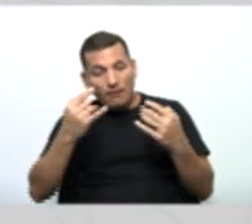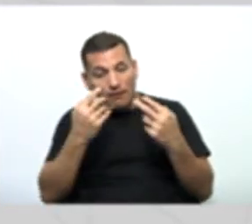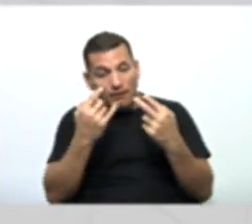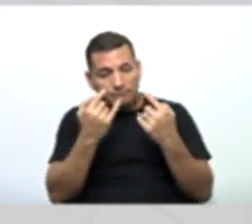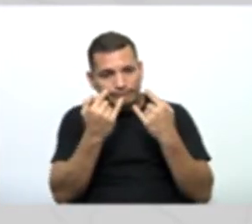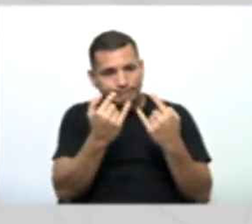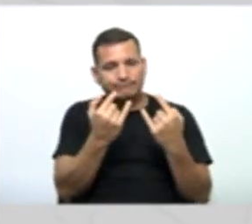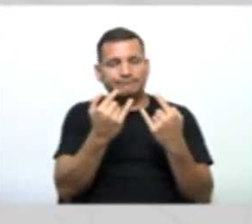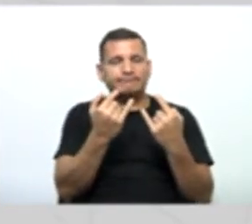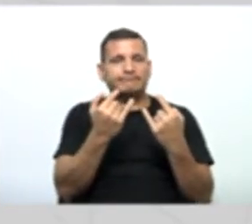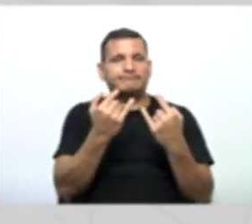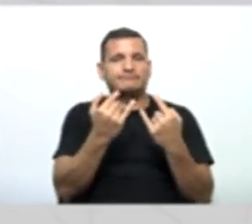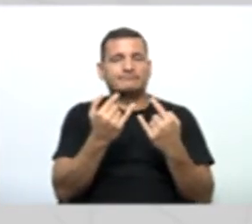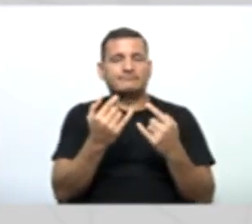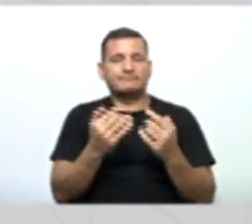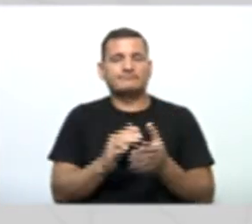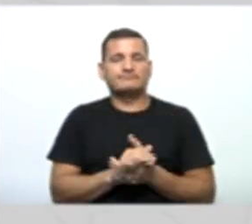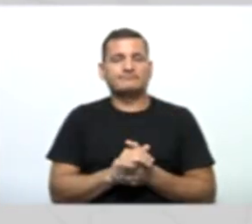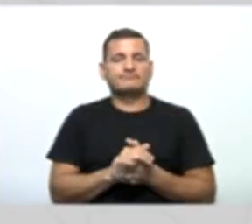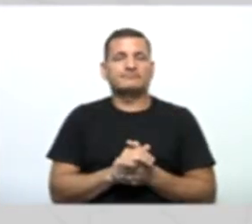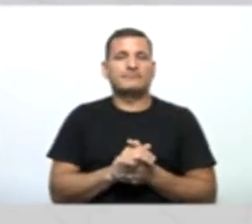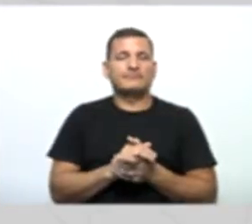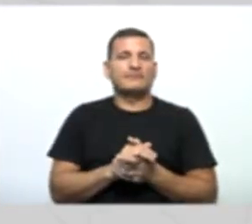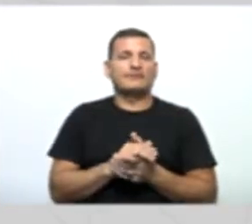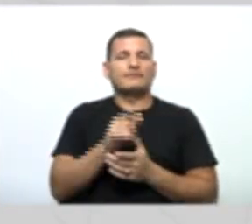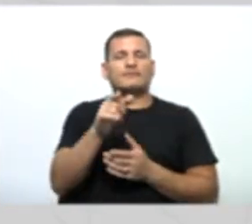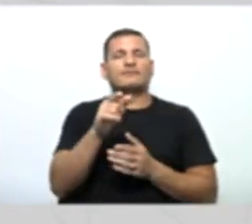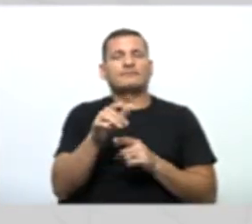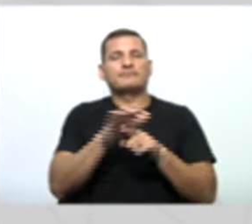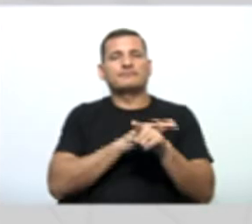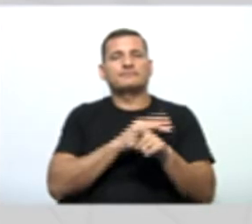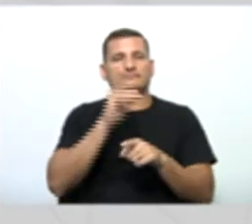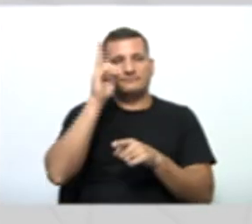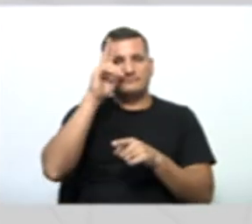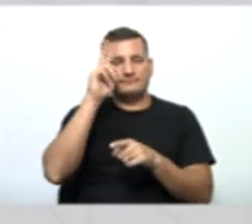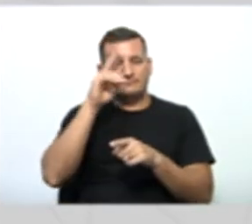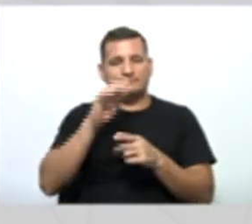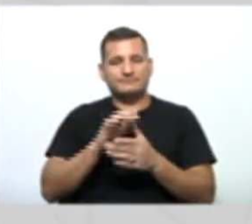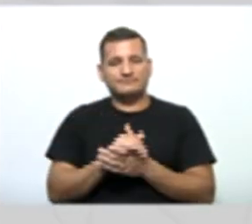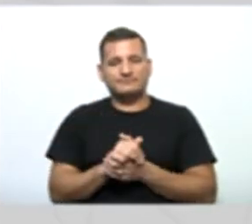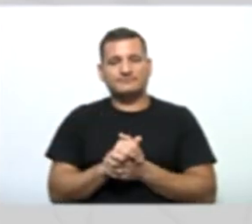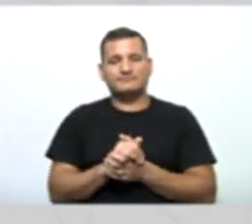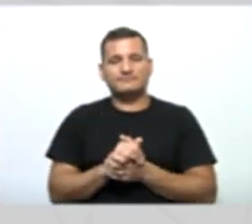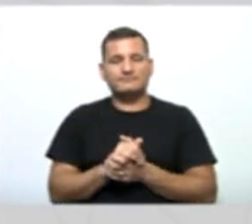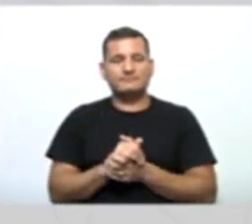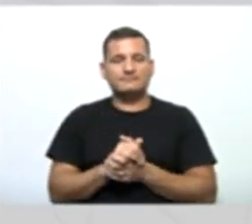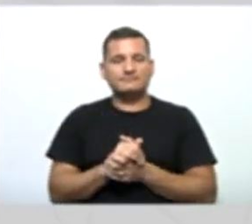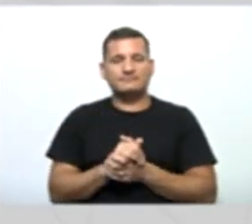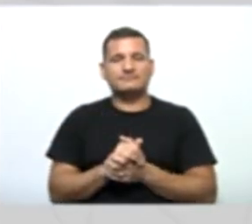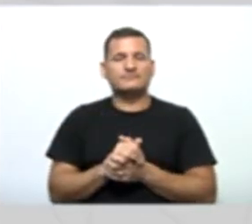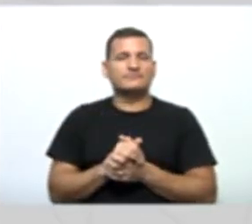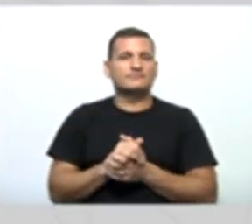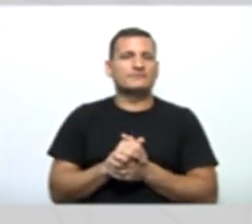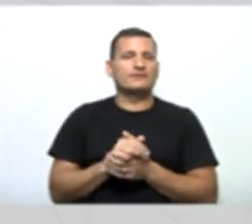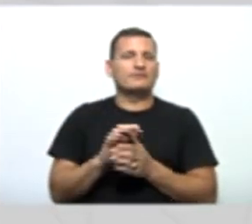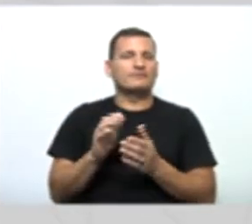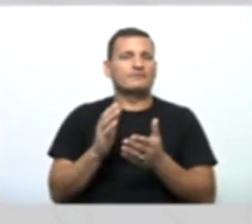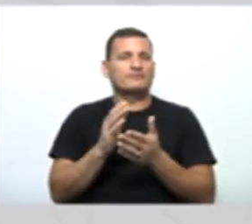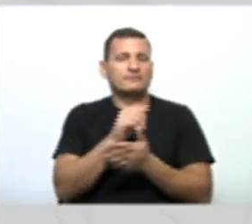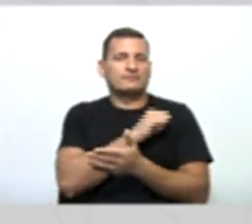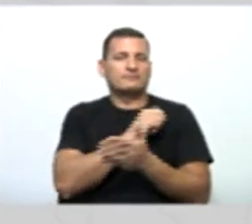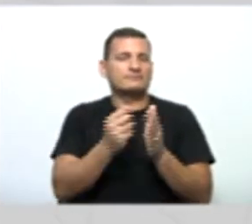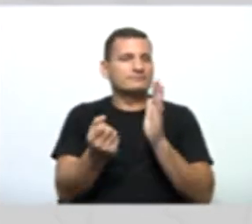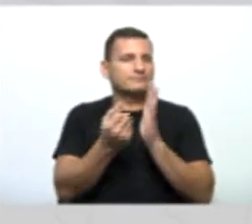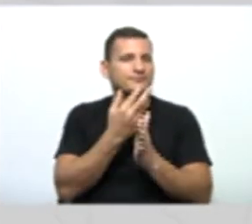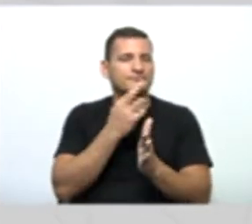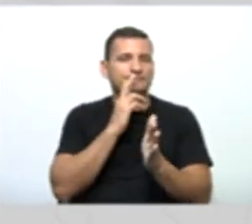até desvendar. Lembra que eu perguntei para vocês? Silmar, lembra que eu lancei a pergunta? Alguém contribuiu aí ou respondeu?